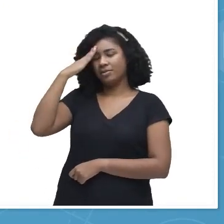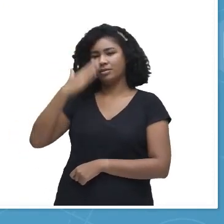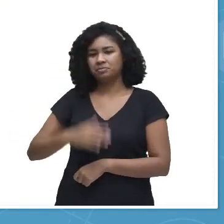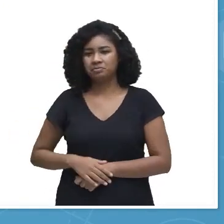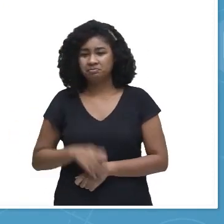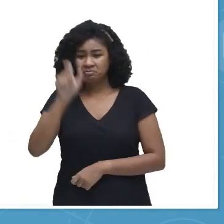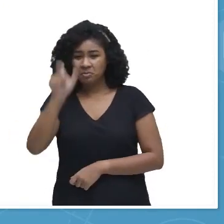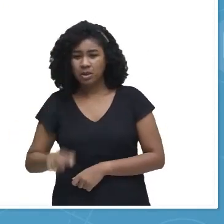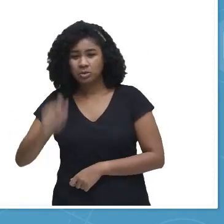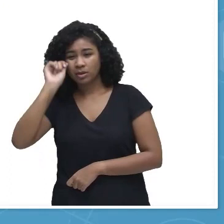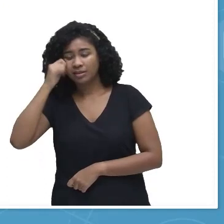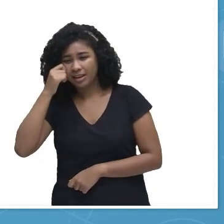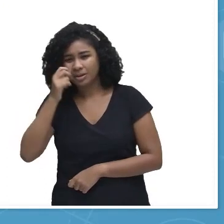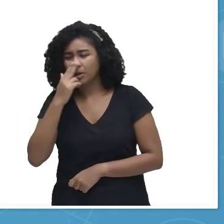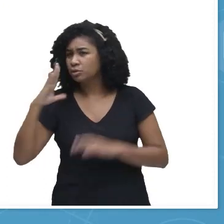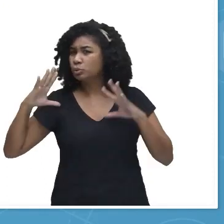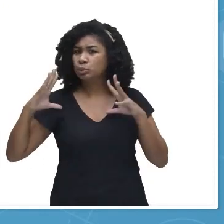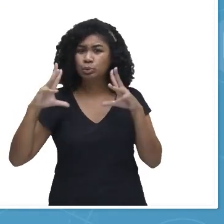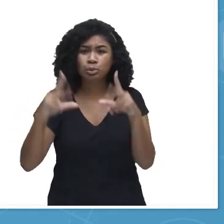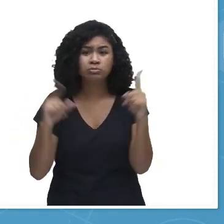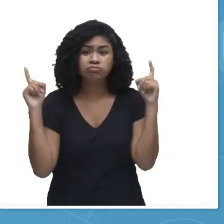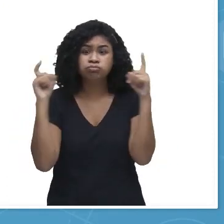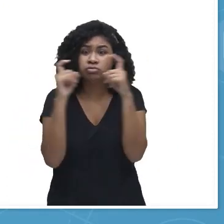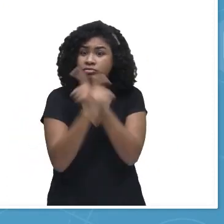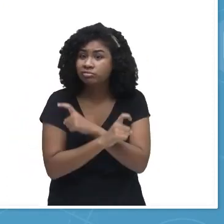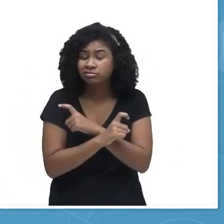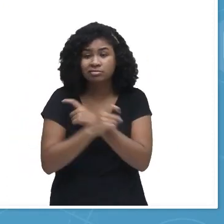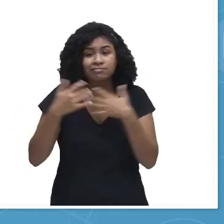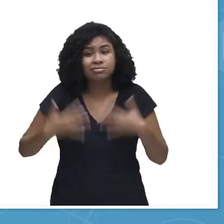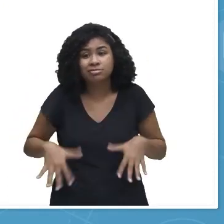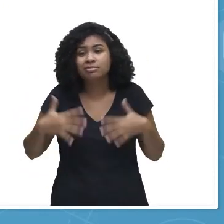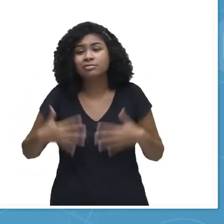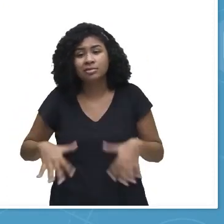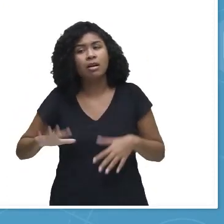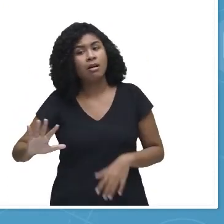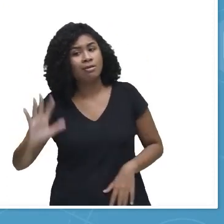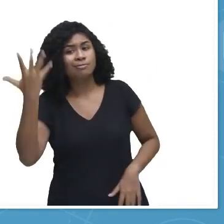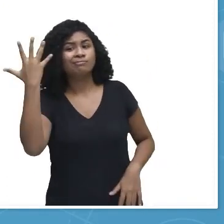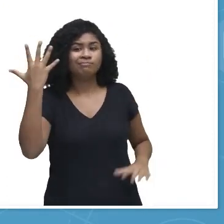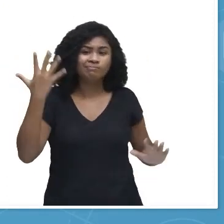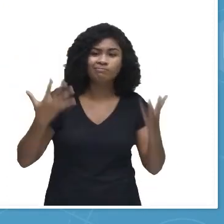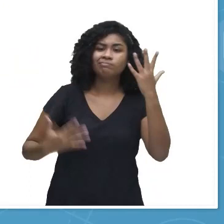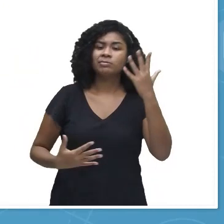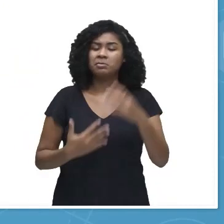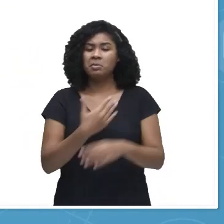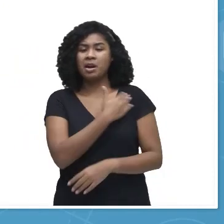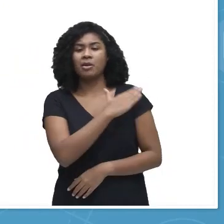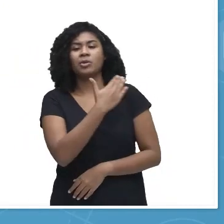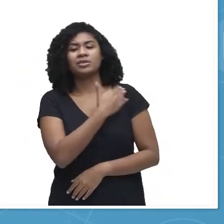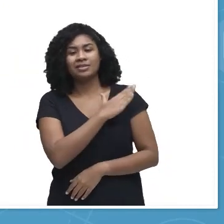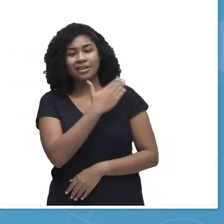difícil, porque você tem que lidar com certas situações de preconceito e